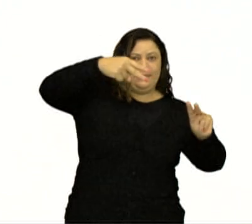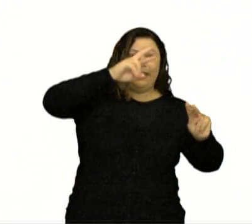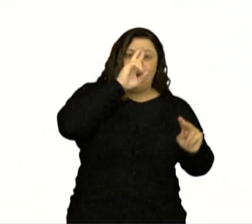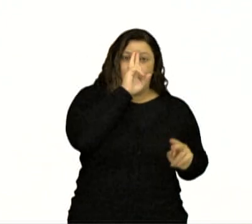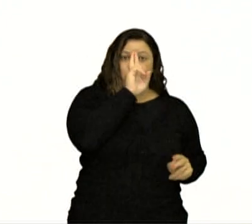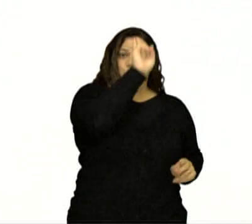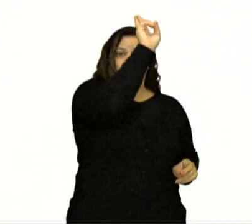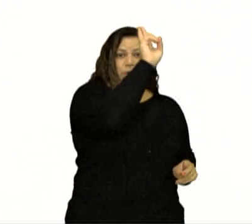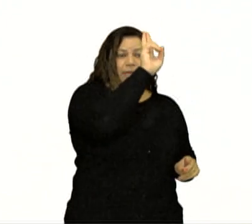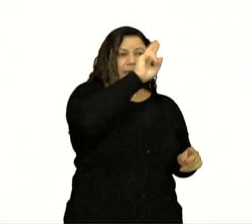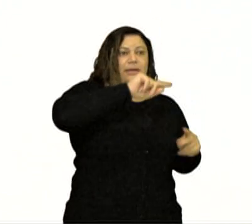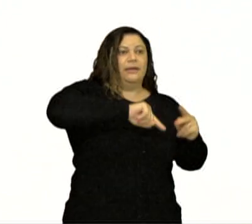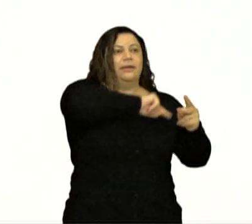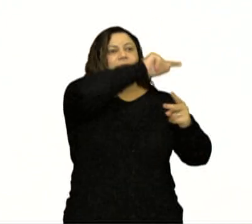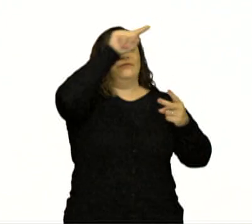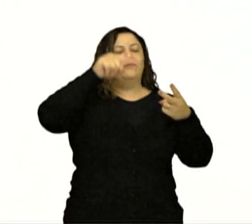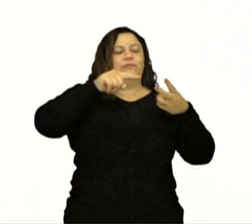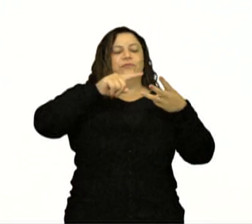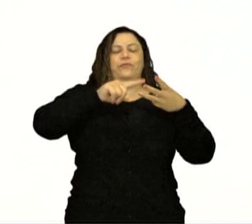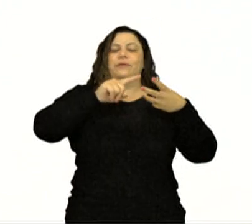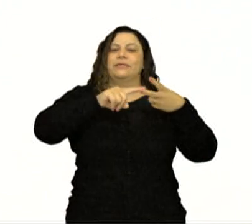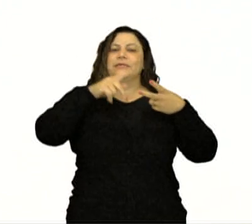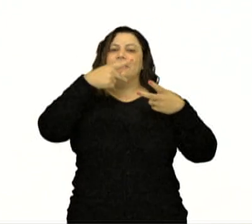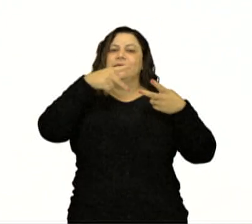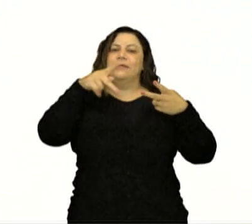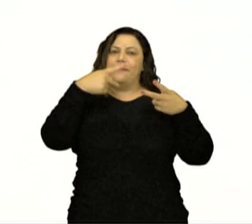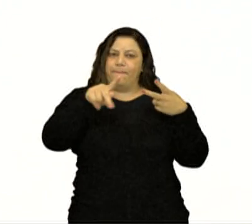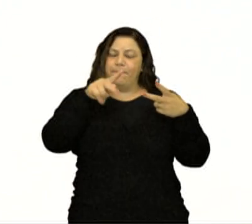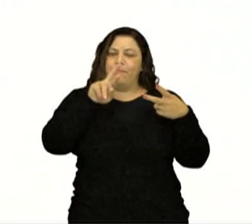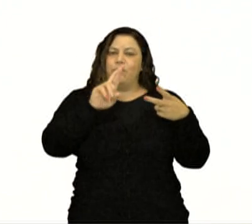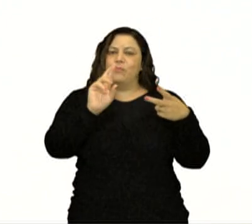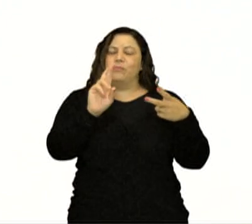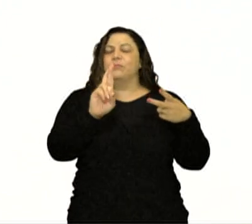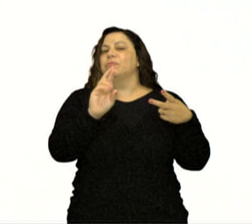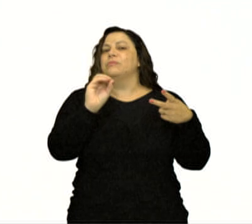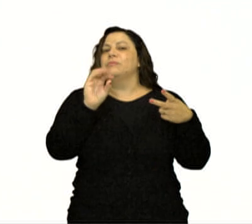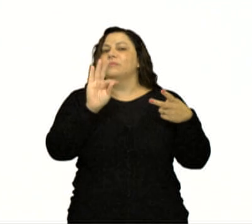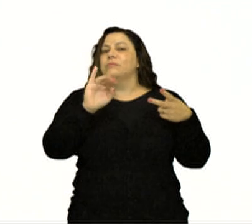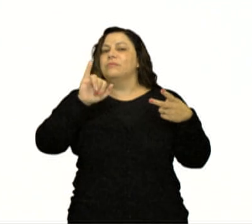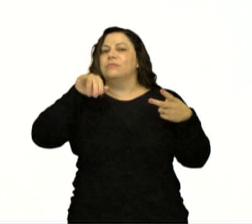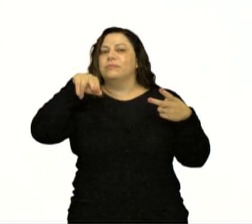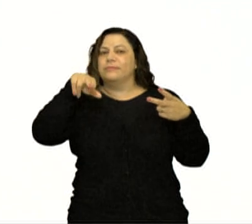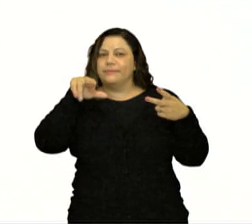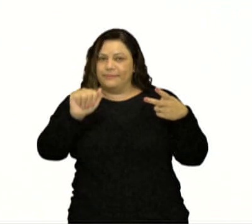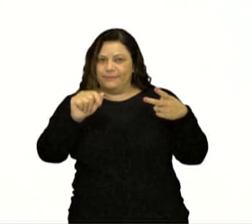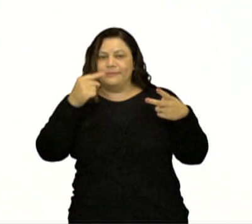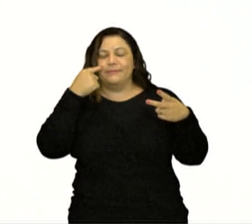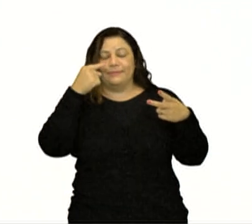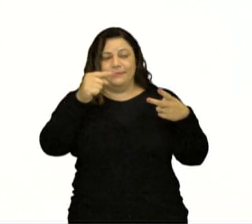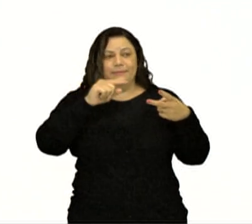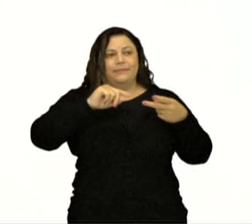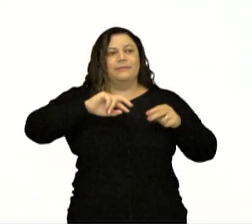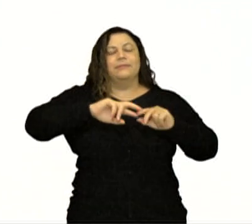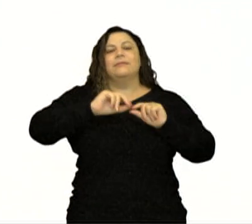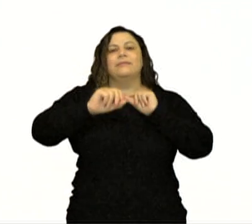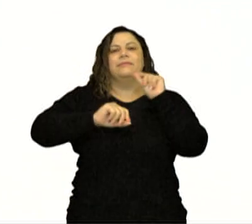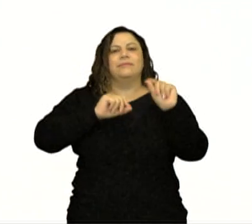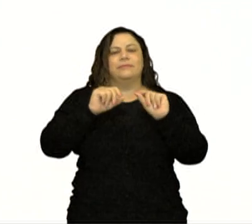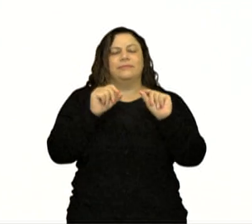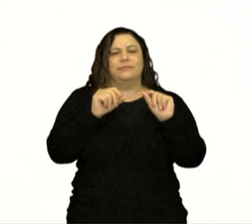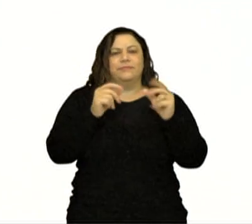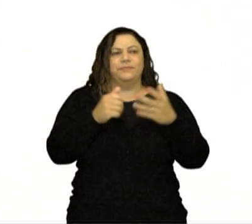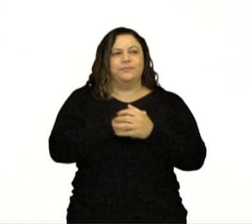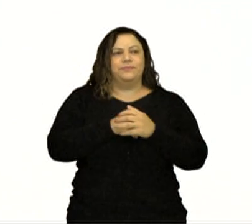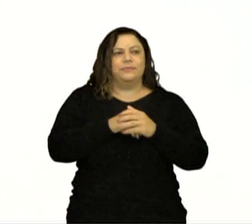né? Proteína para a mesa 2, né? Daí, yes, chef, ou seja, aquele ribossomo ali,